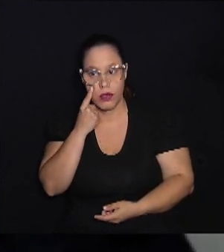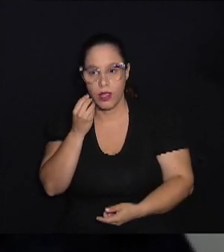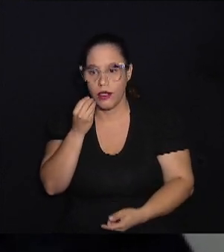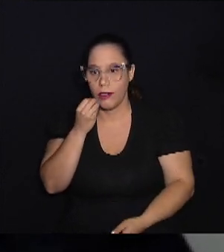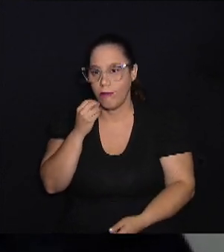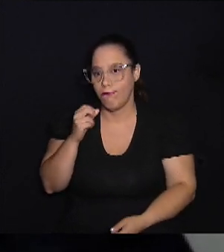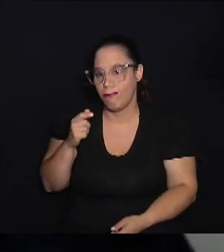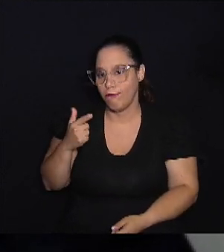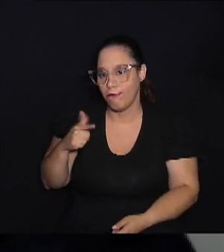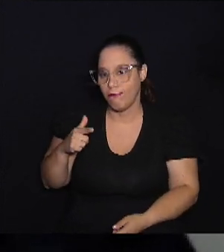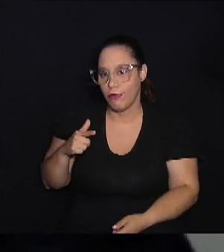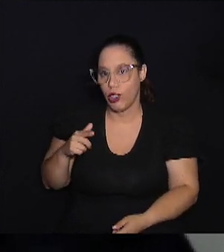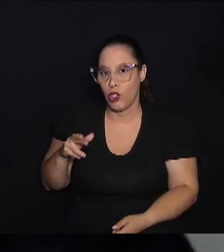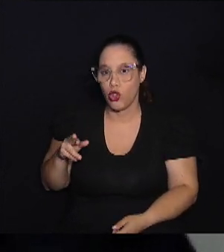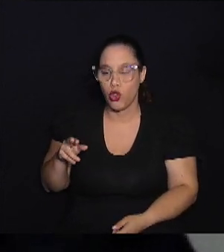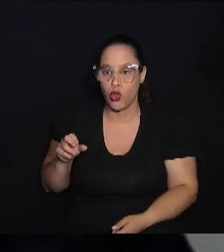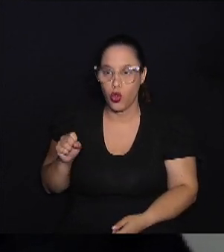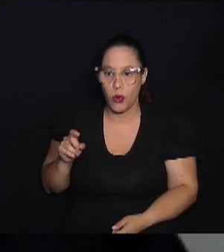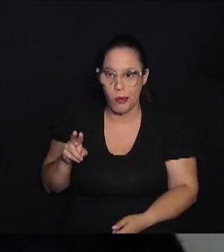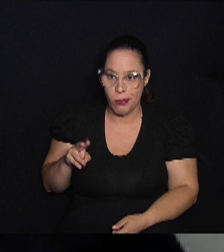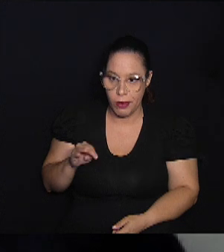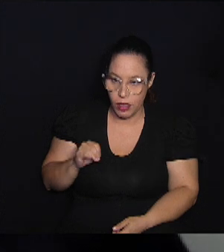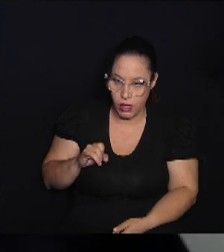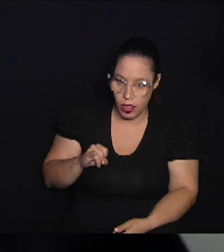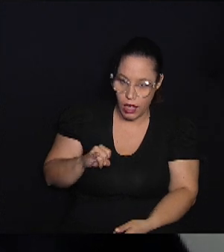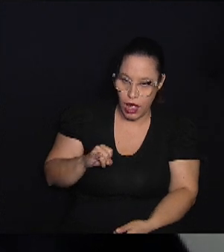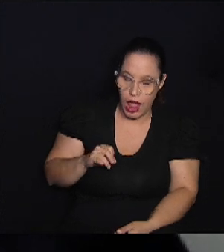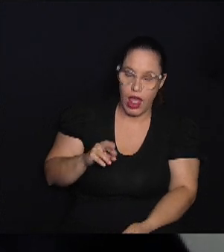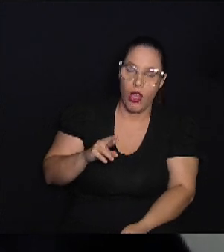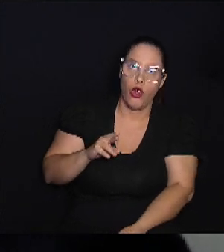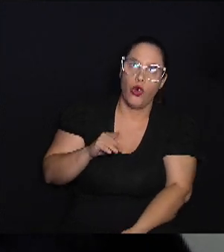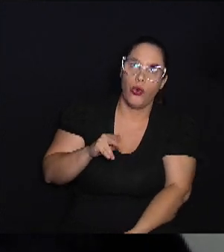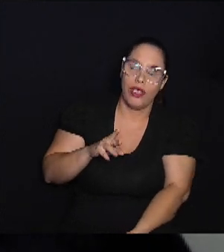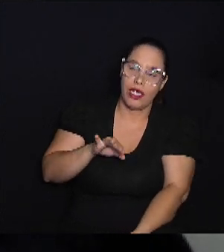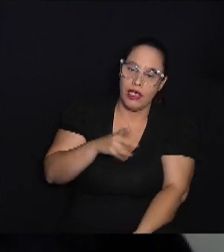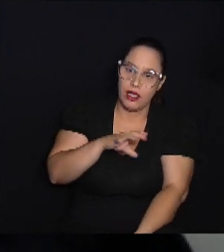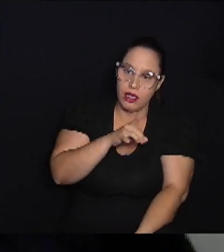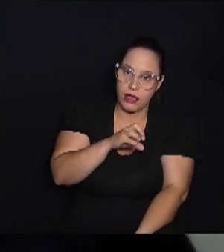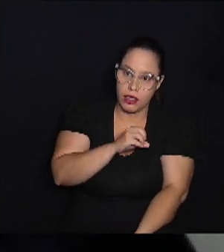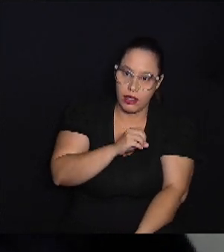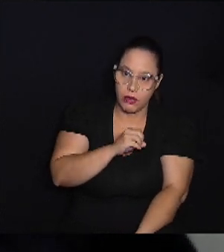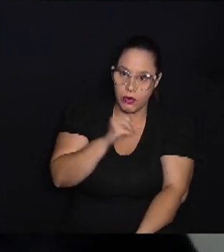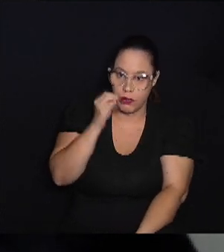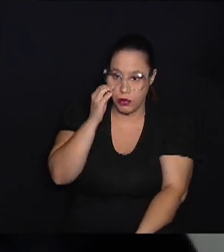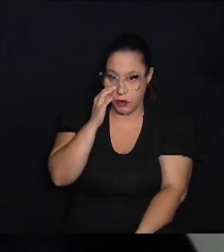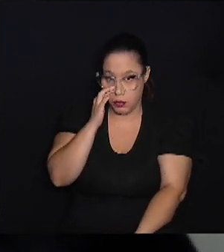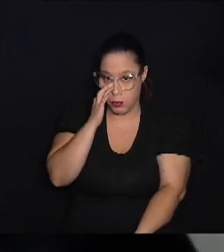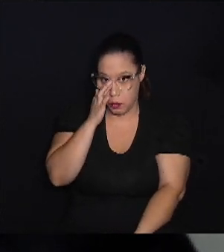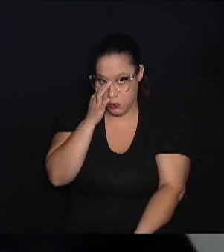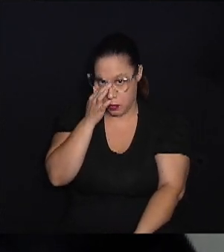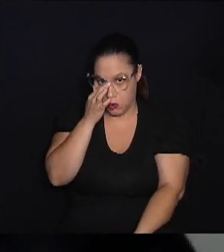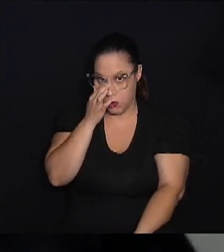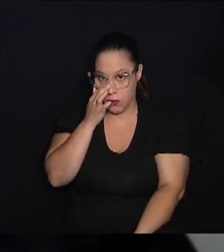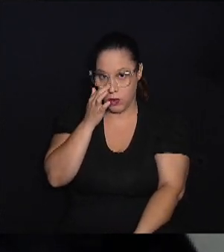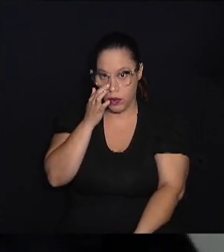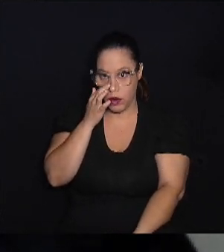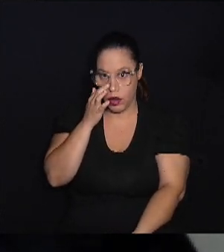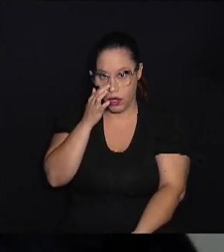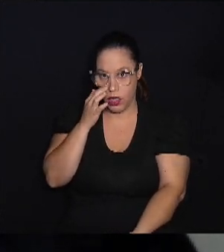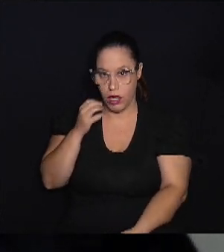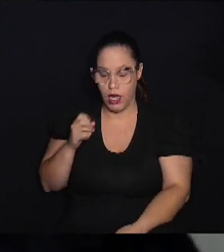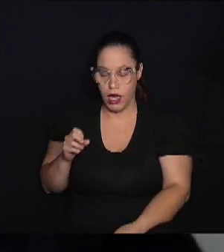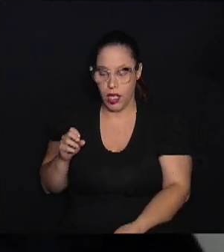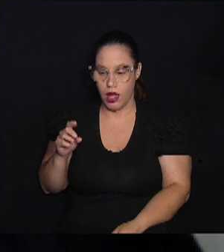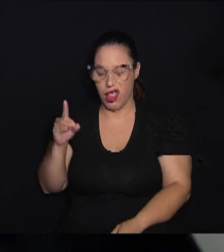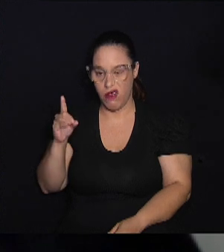subnutrição. Subnutrição não é um estado de desnutrição, onde as pessoas têm déficits importantes de